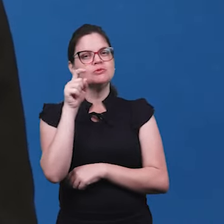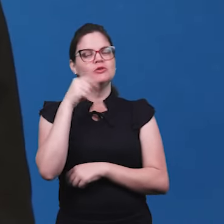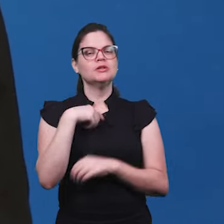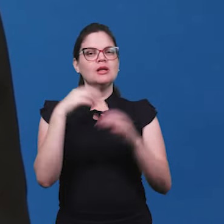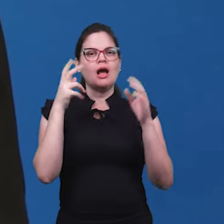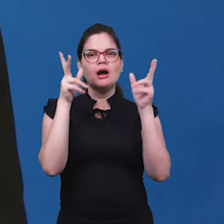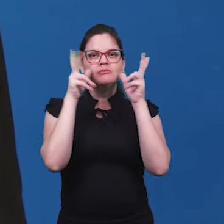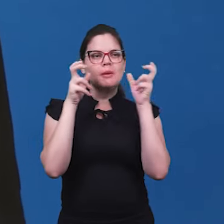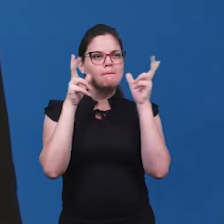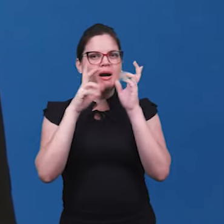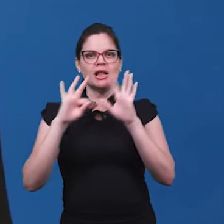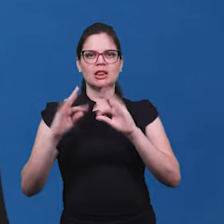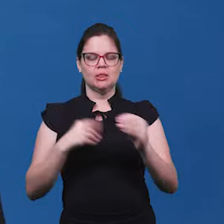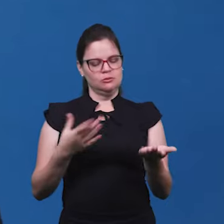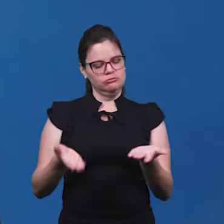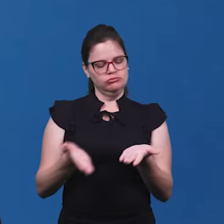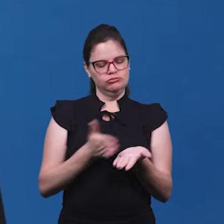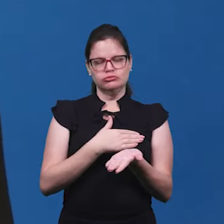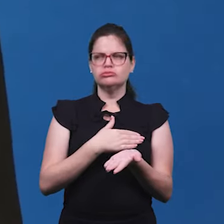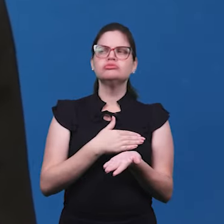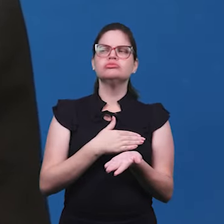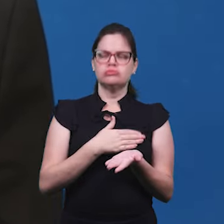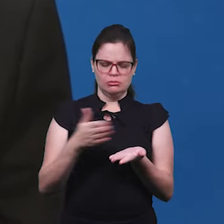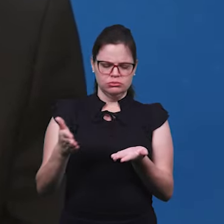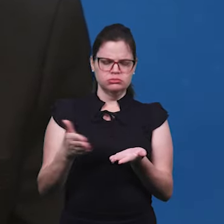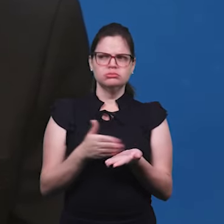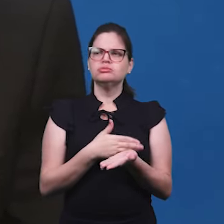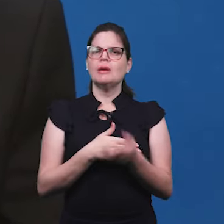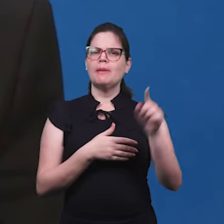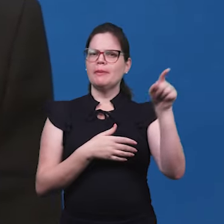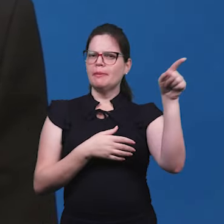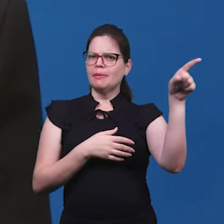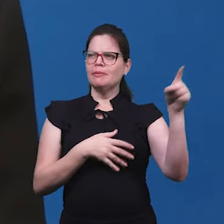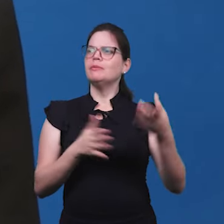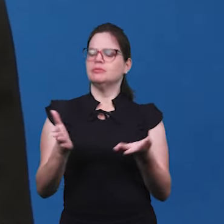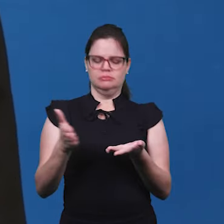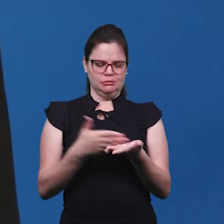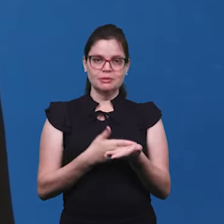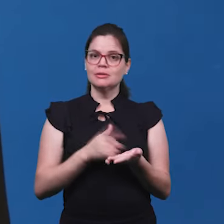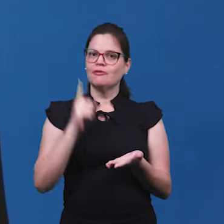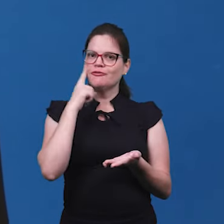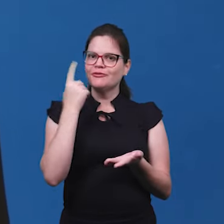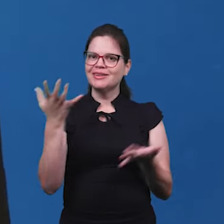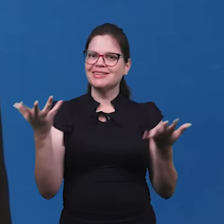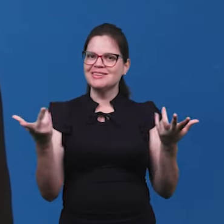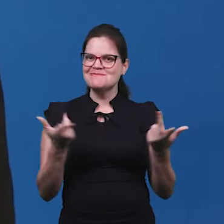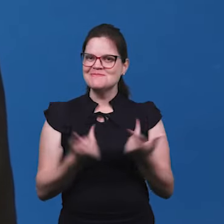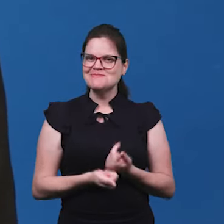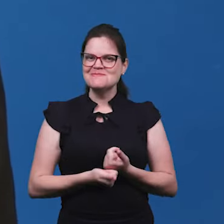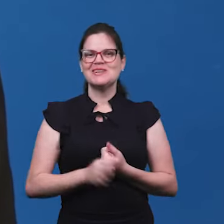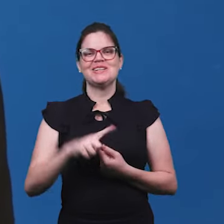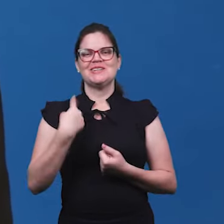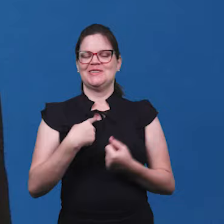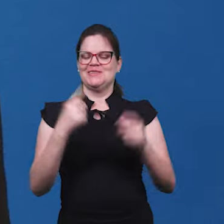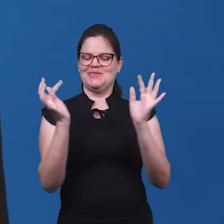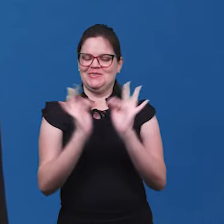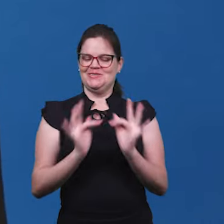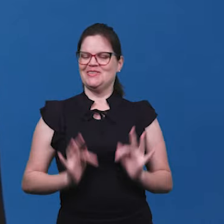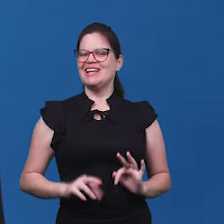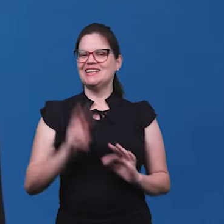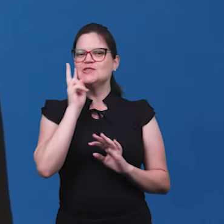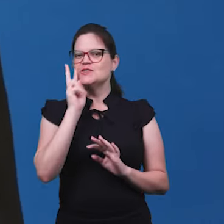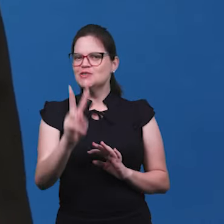estava atento ali, né? Folheando o seu livrinho de história da Bíblia, que maravilha isso, né? E é isso mesmo, nós ficamos muito